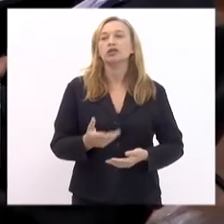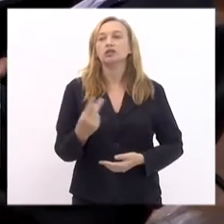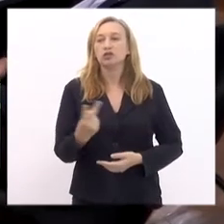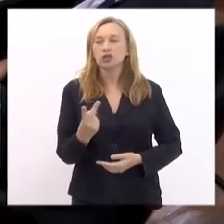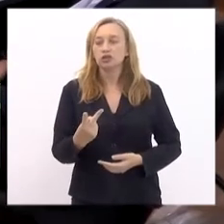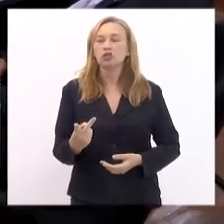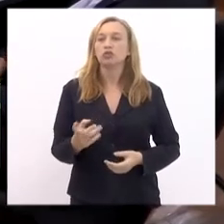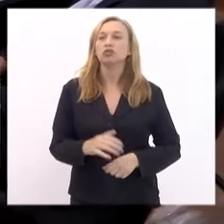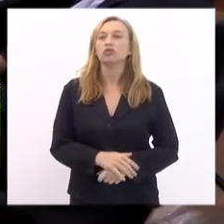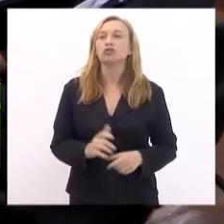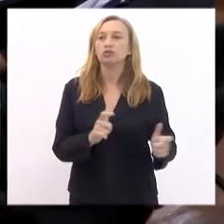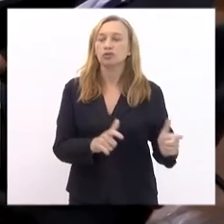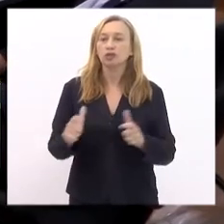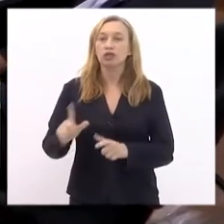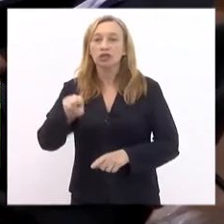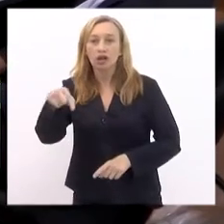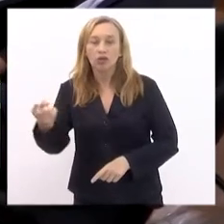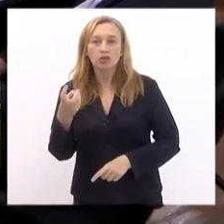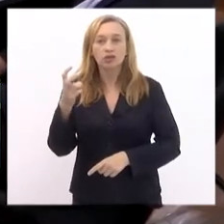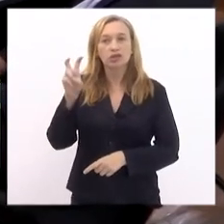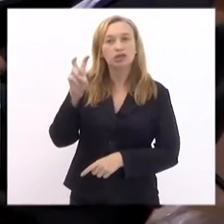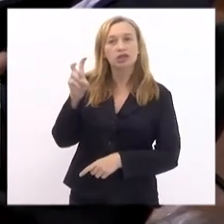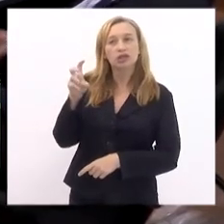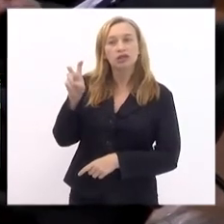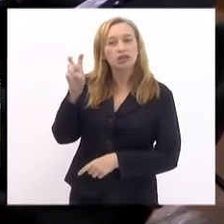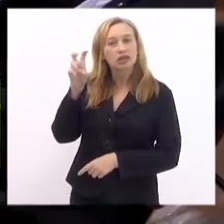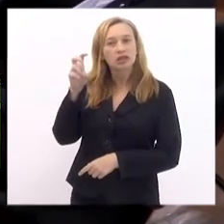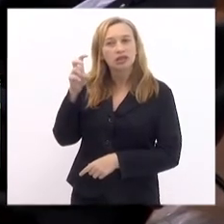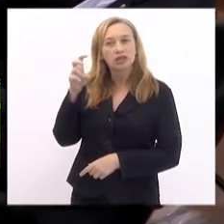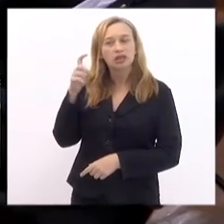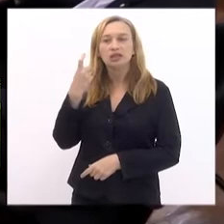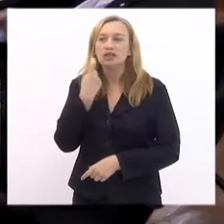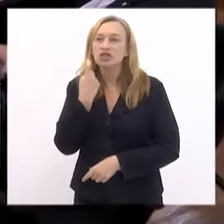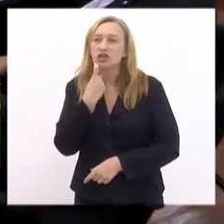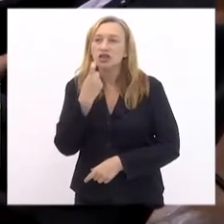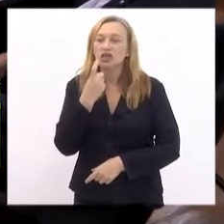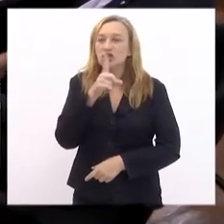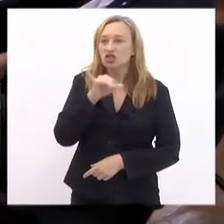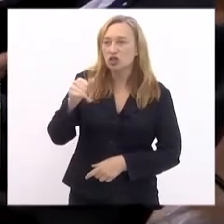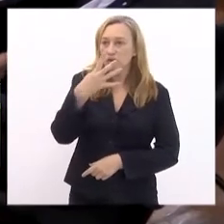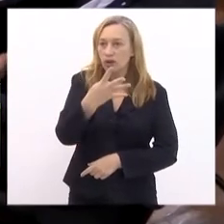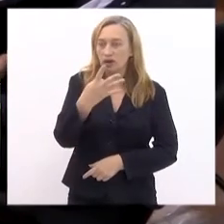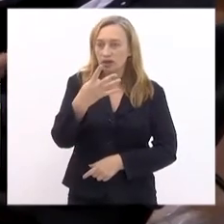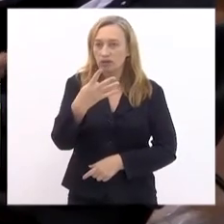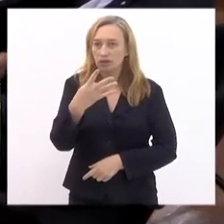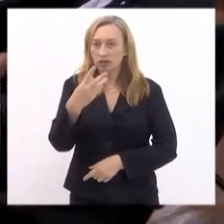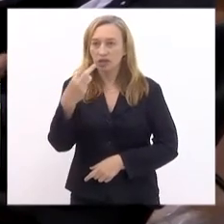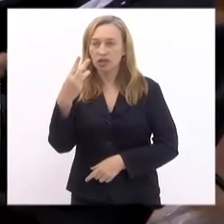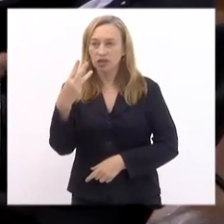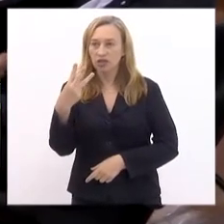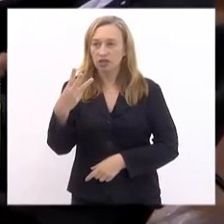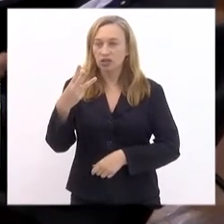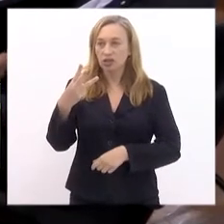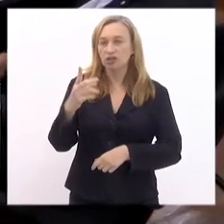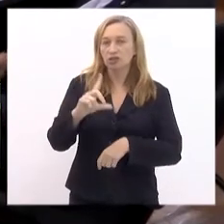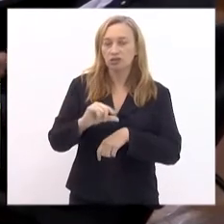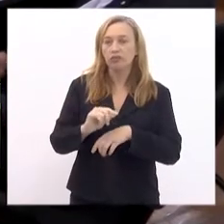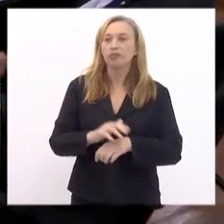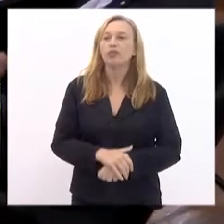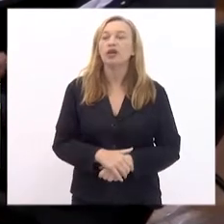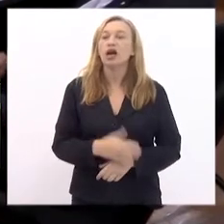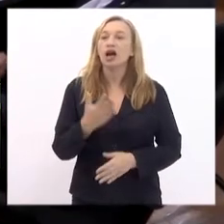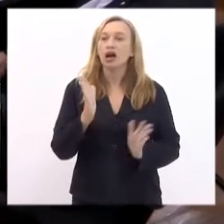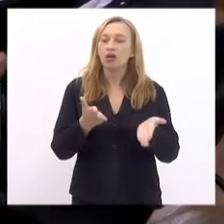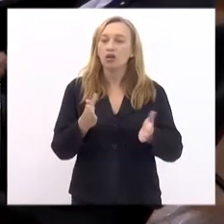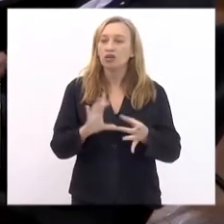essas duas vertentes. Então, na próxima sexta-feira, dia 4, às 10 horas, eu agradeço aqui a disponibilidade do presidente da Gerio. Eu passo a palavra nesse